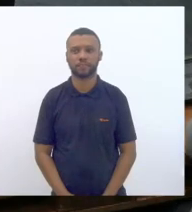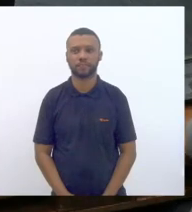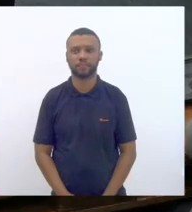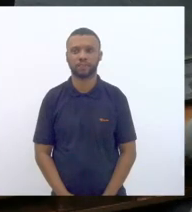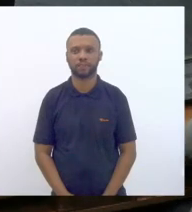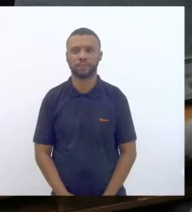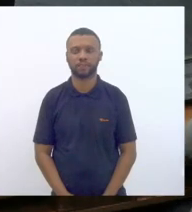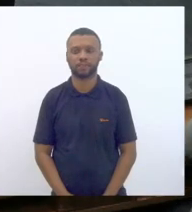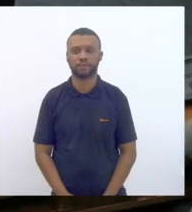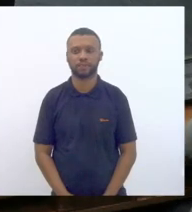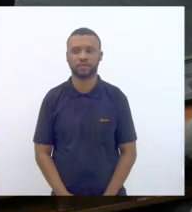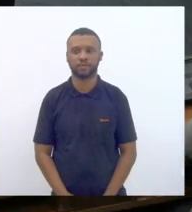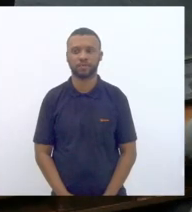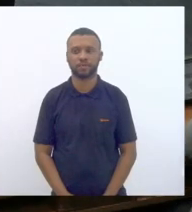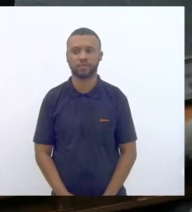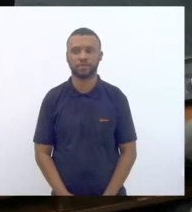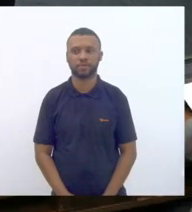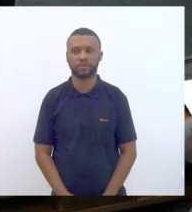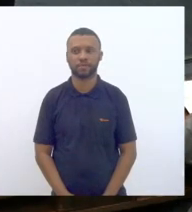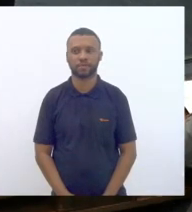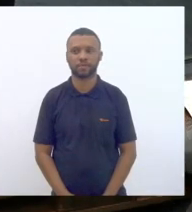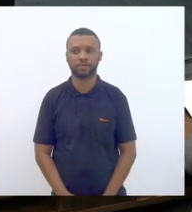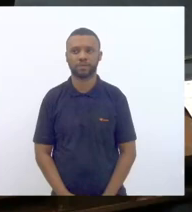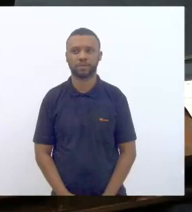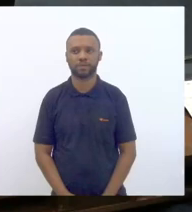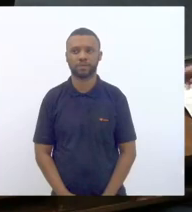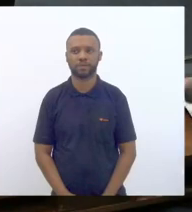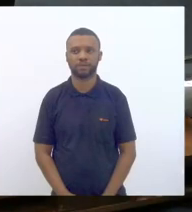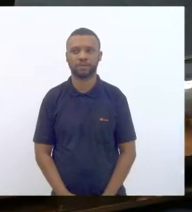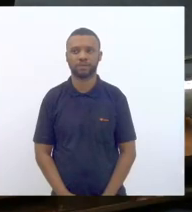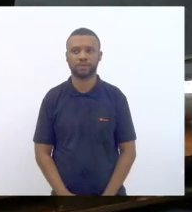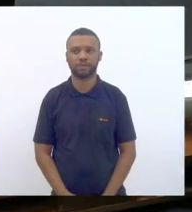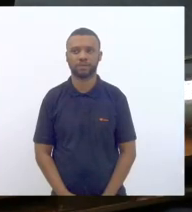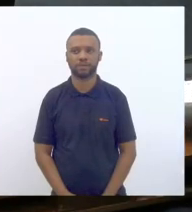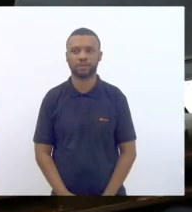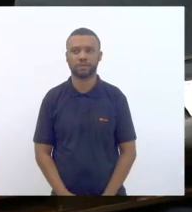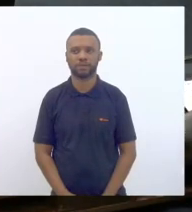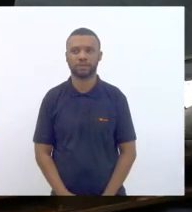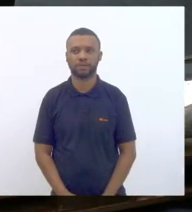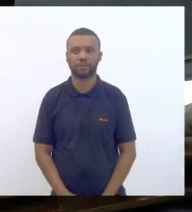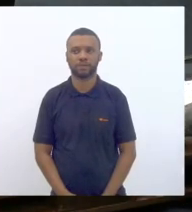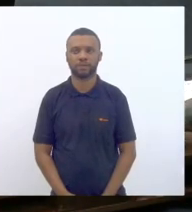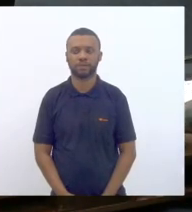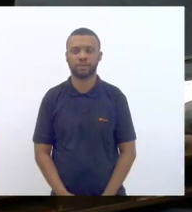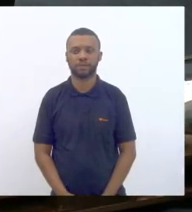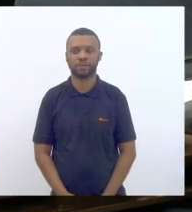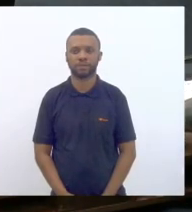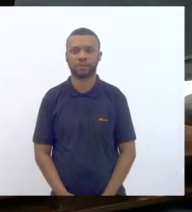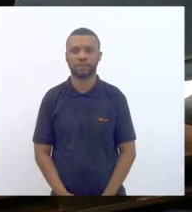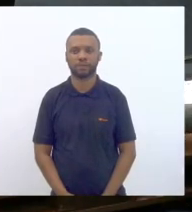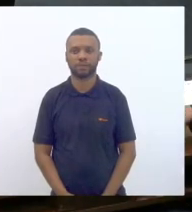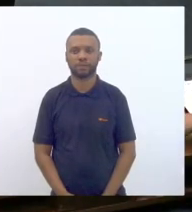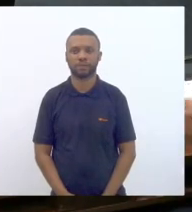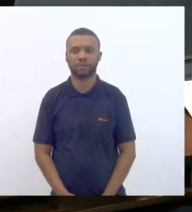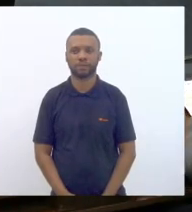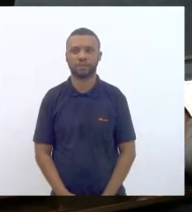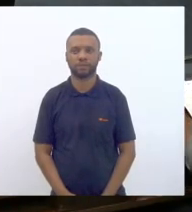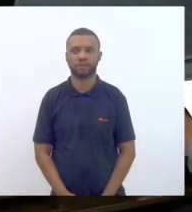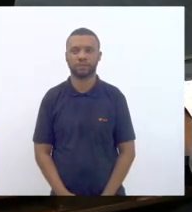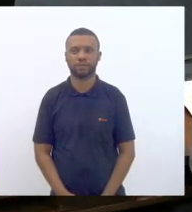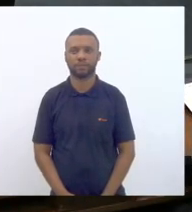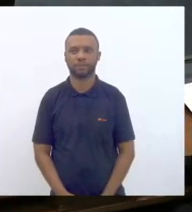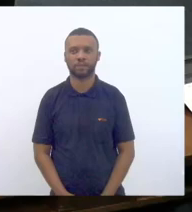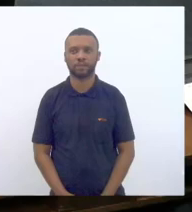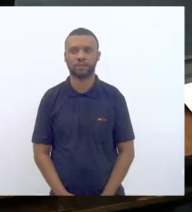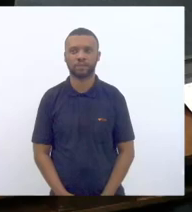7, 8, 9, 10, 11, 12, 13, 14, 15, 16, 17, 18, 19, 20, 21, 22, 23, 4, 5, 6, 7, 28,